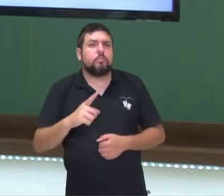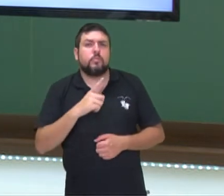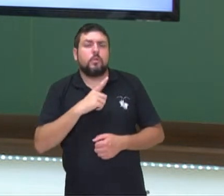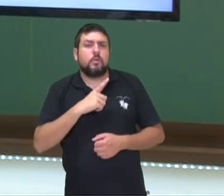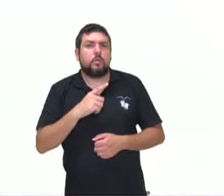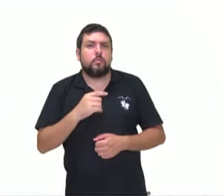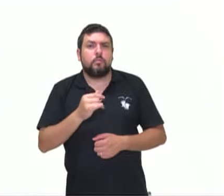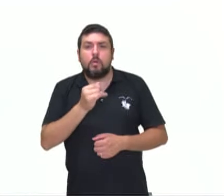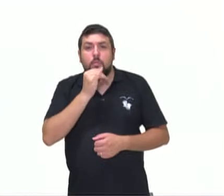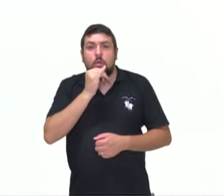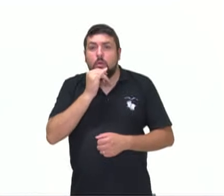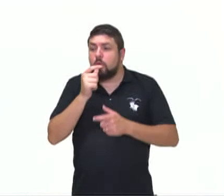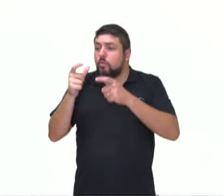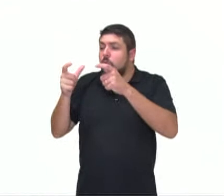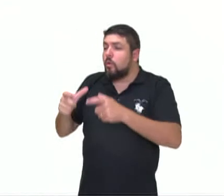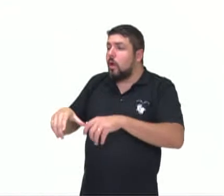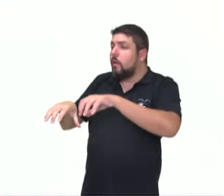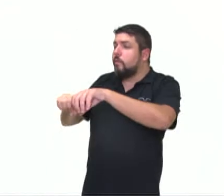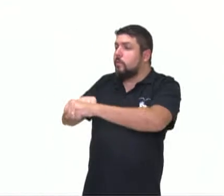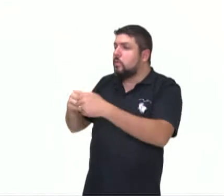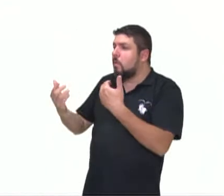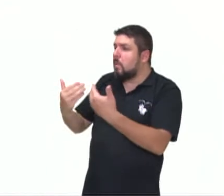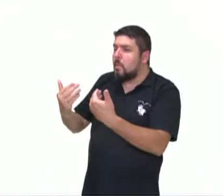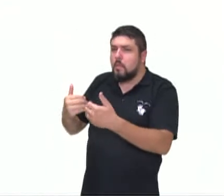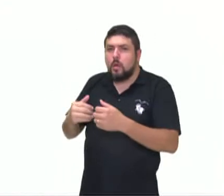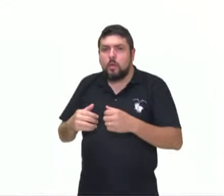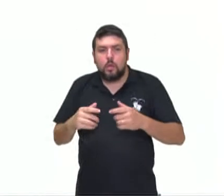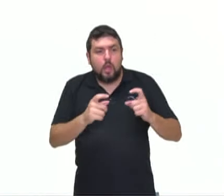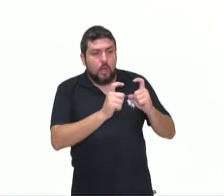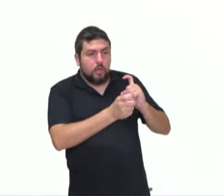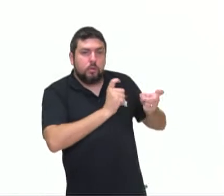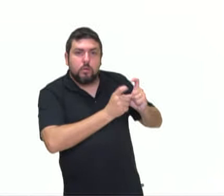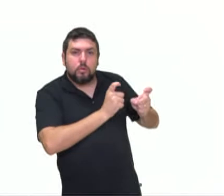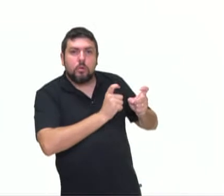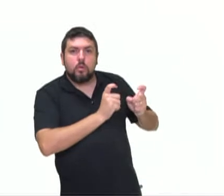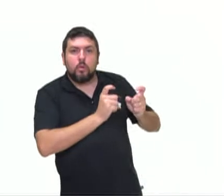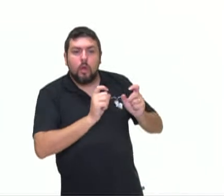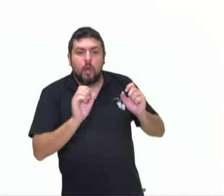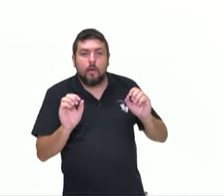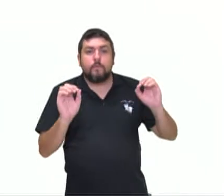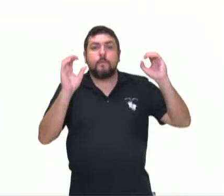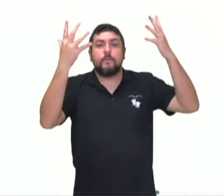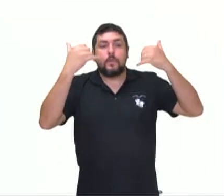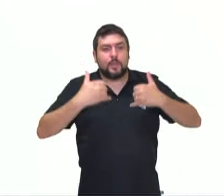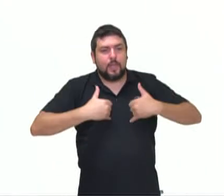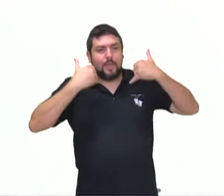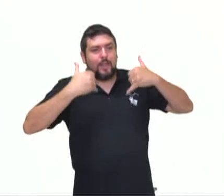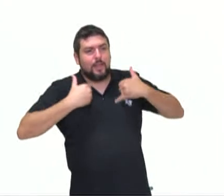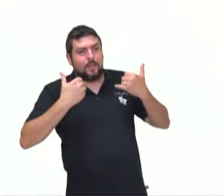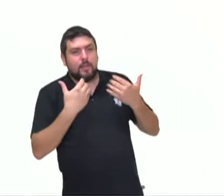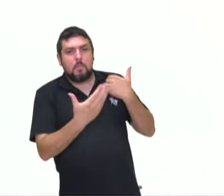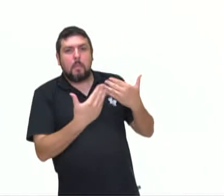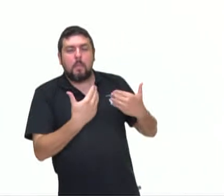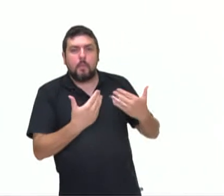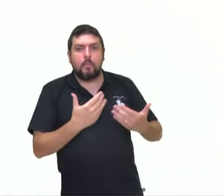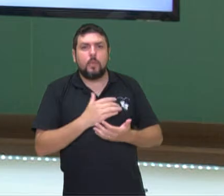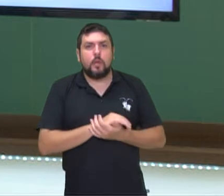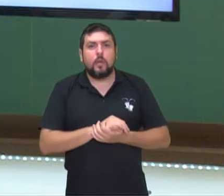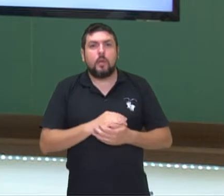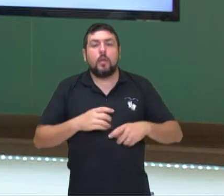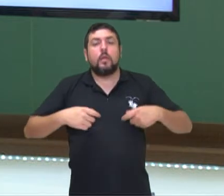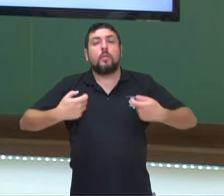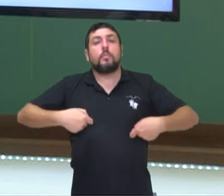em formaturas, casamentos, reuniões, aniversários, confraternizações e várias outras situações em que o